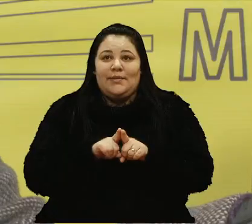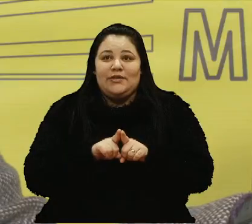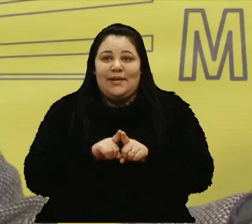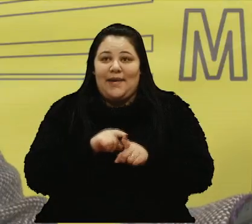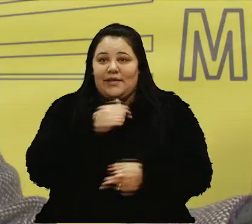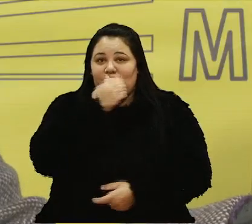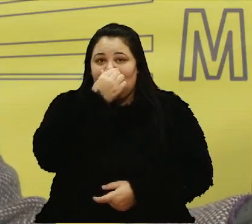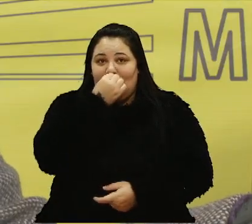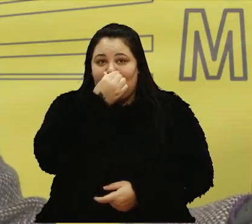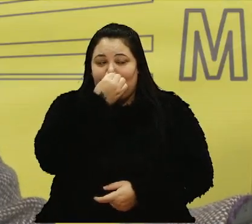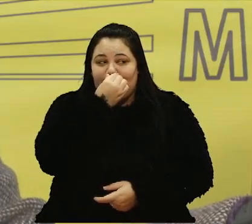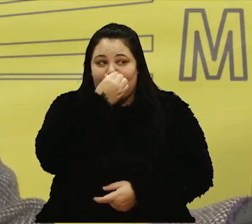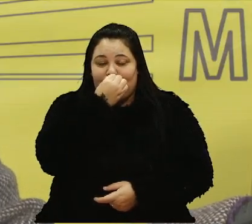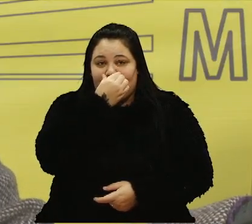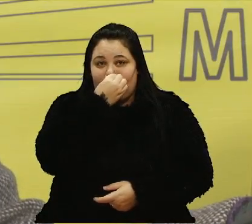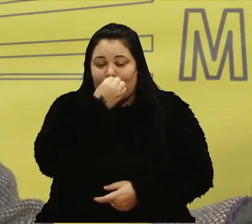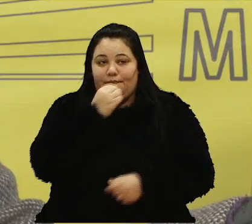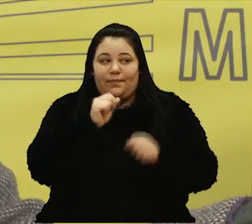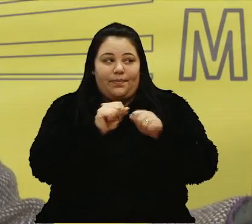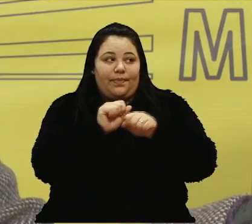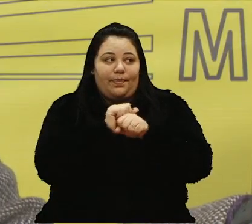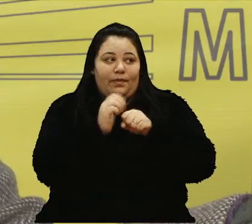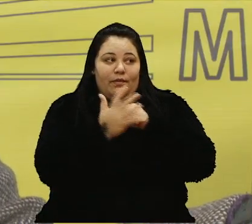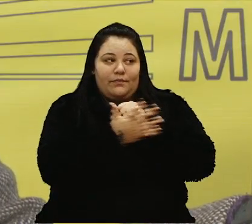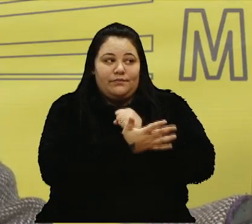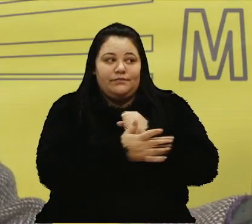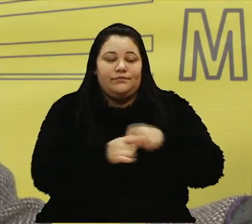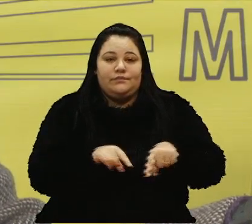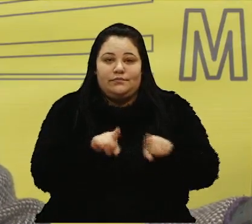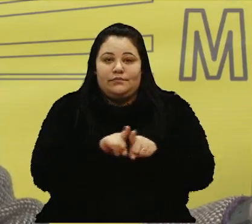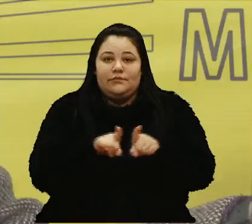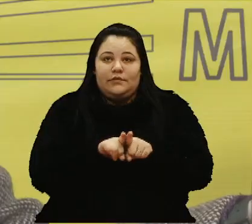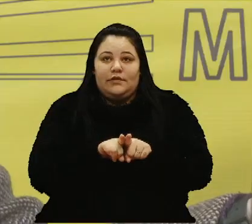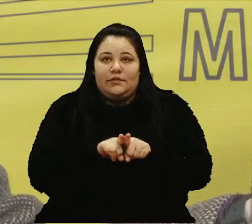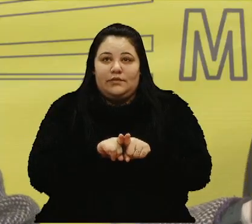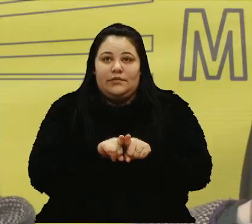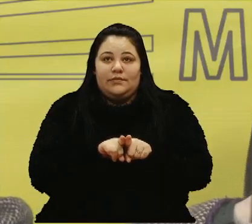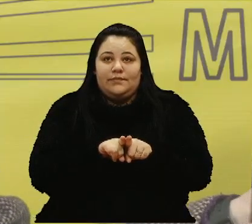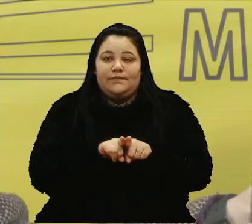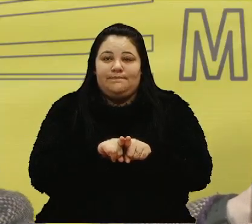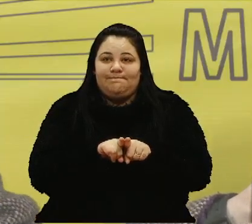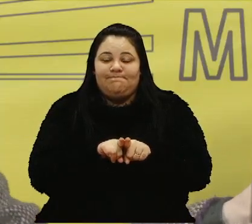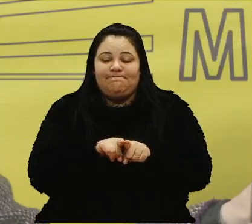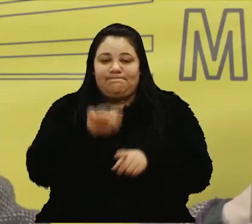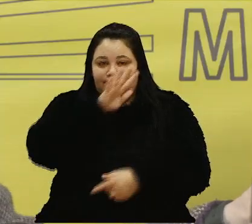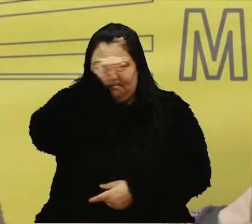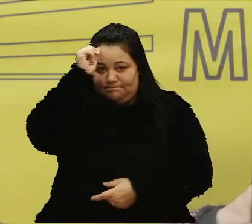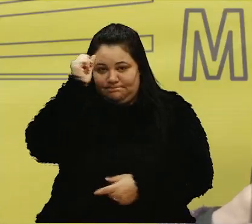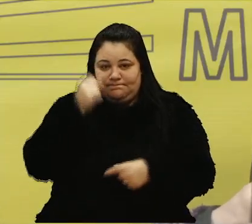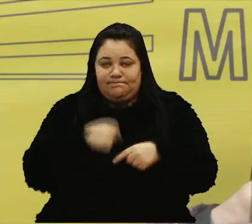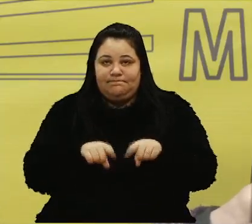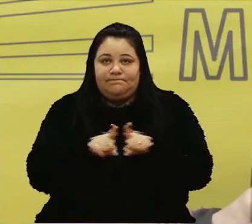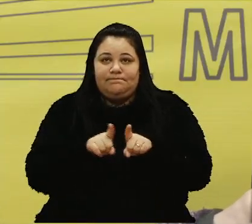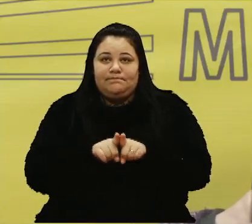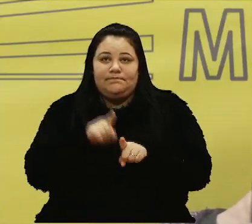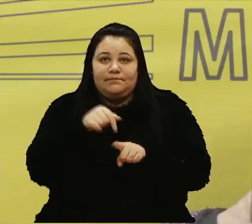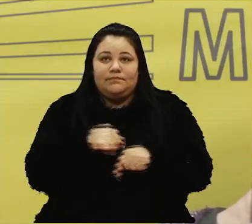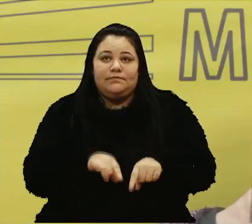Goiânia, principalmente após a pandemia, né? Criaram lá todo um consórcio intermunicipal, a passagem lá está a